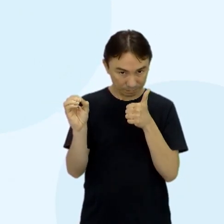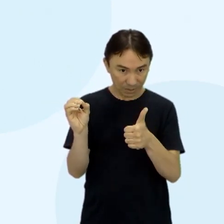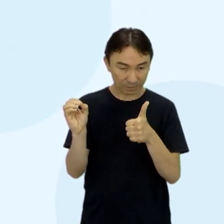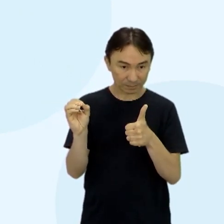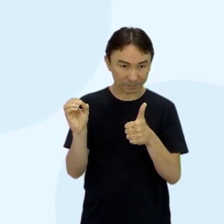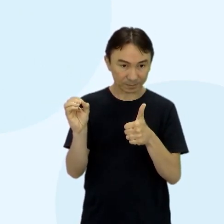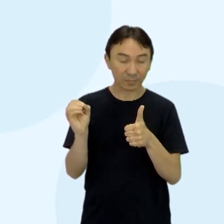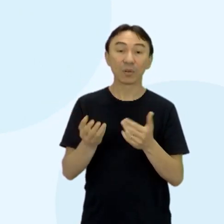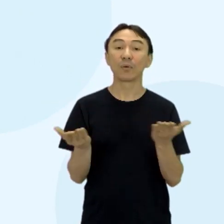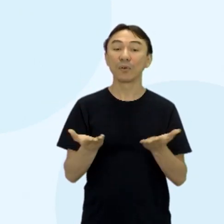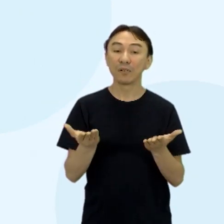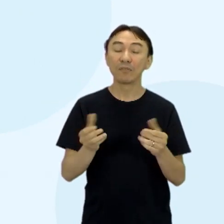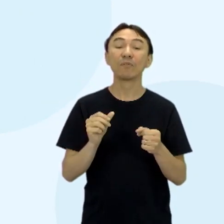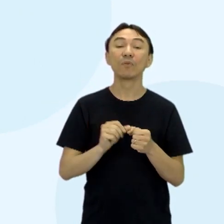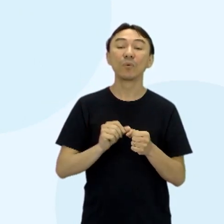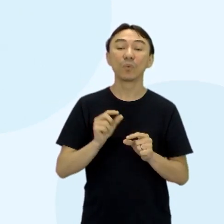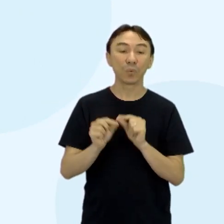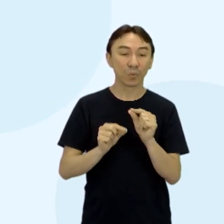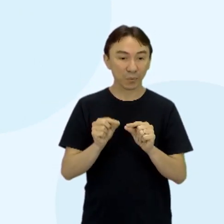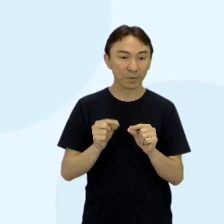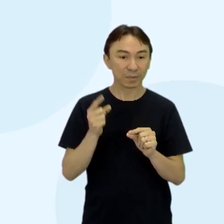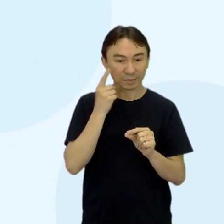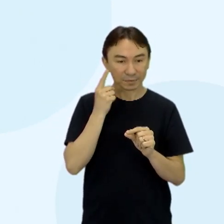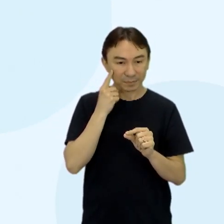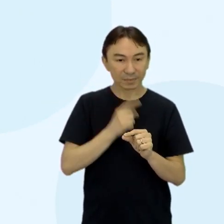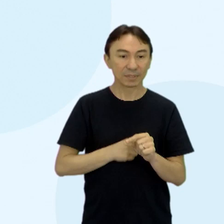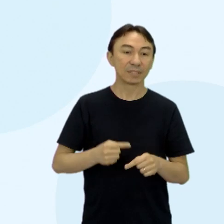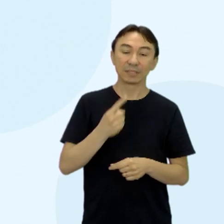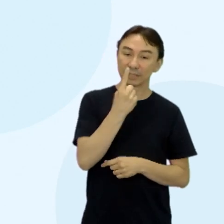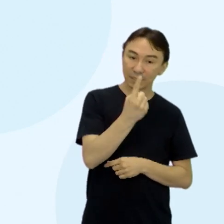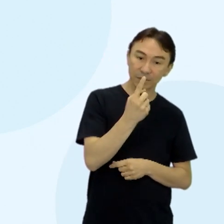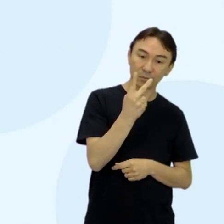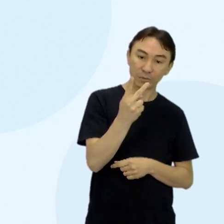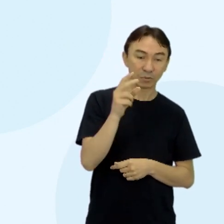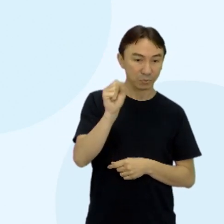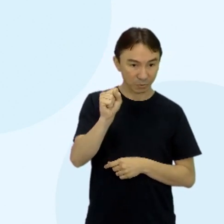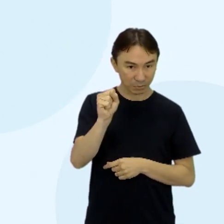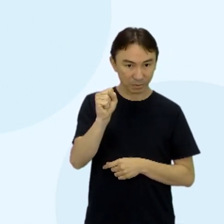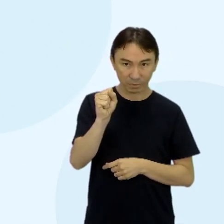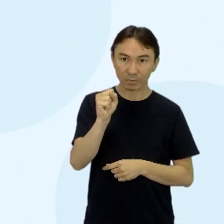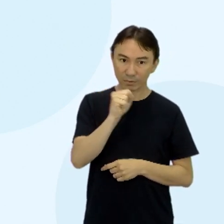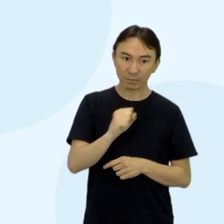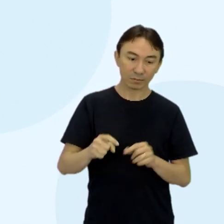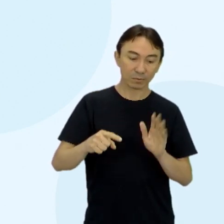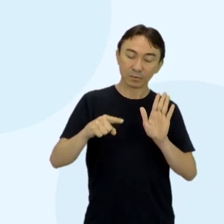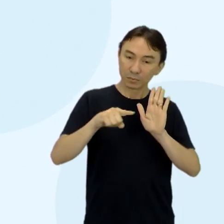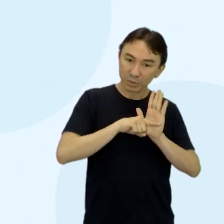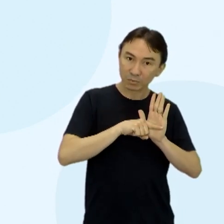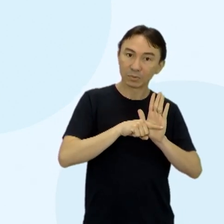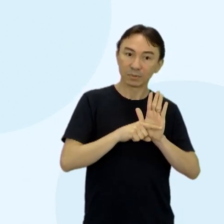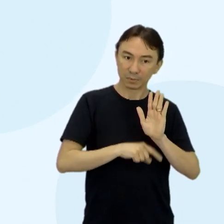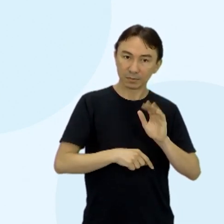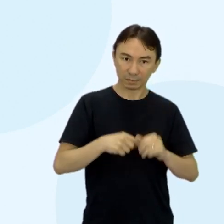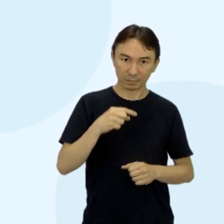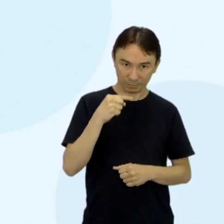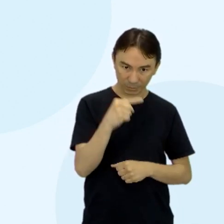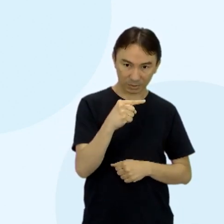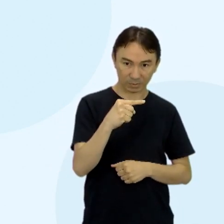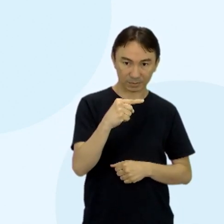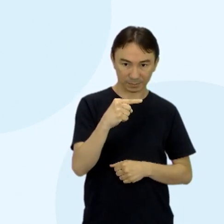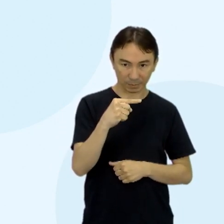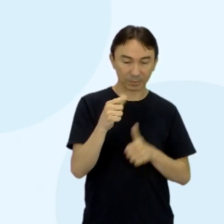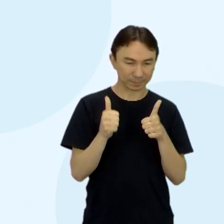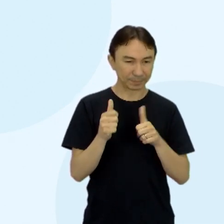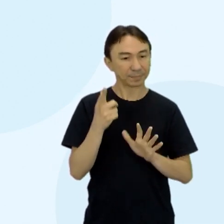vou subtrair o 128 dos dois lados, né? Tanto do lado que está o 160, quanto do lado que está o 128 mais N,